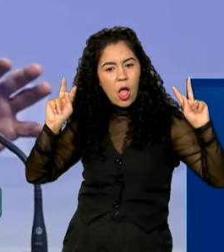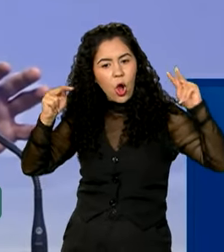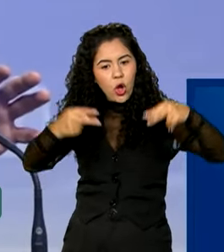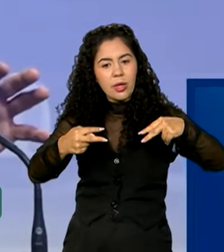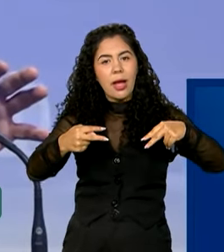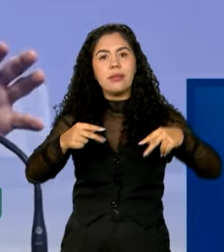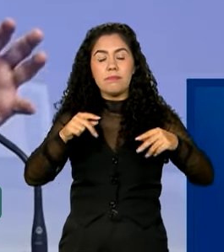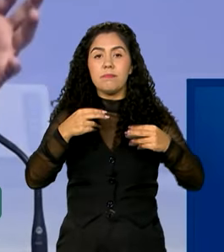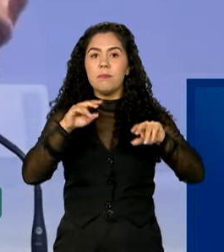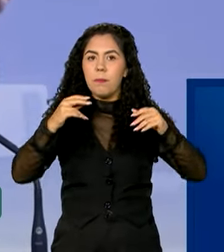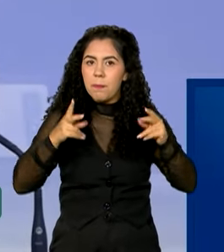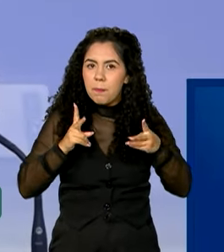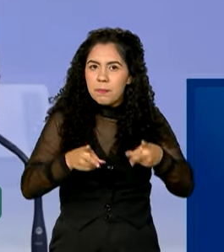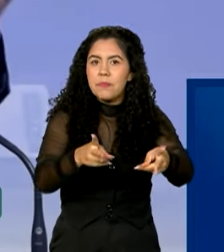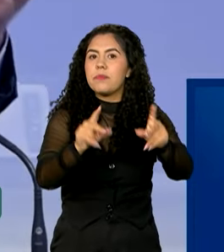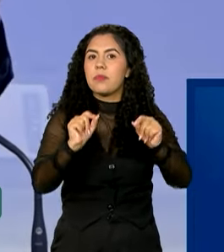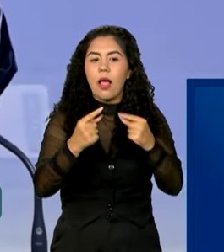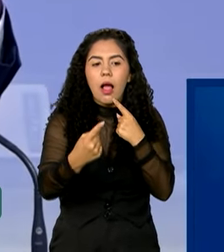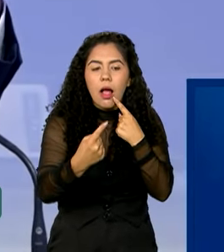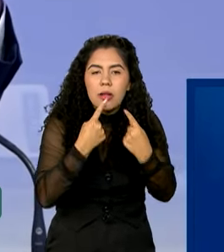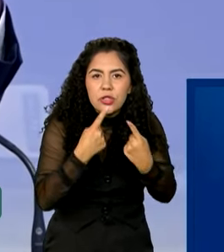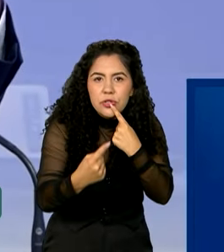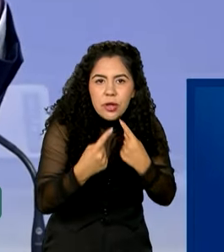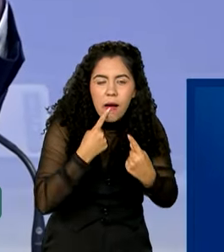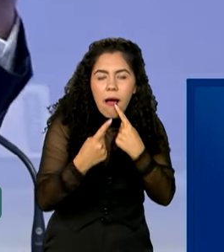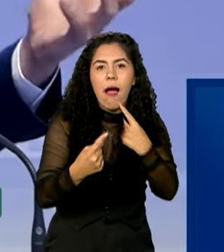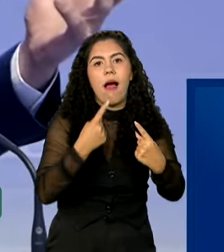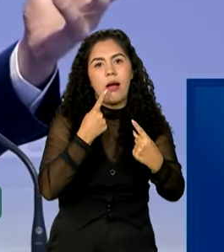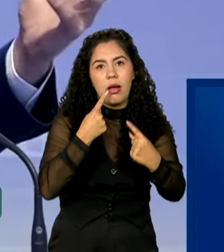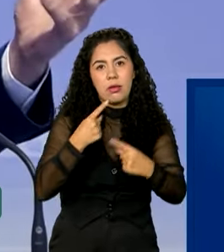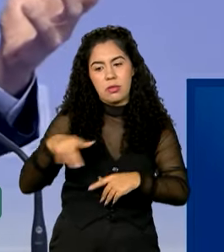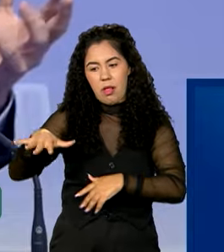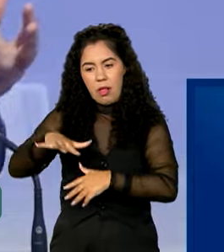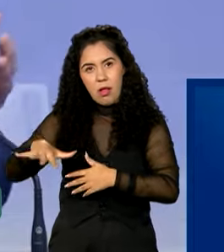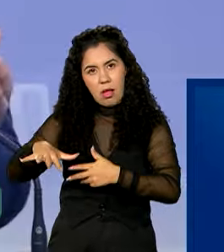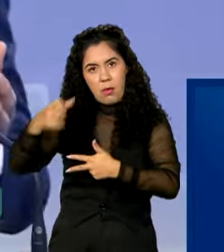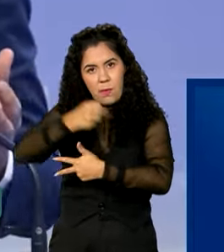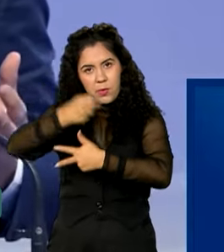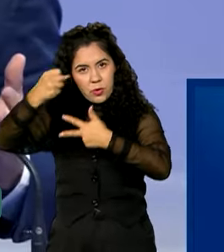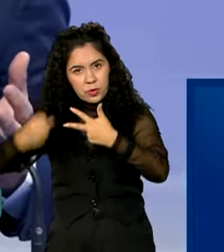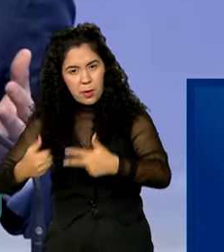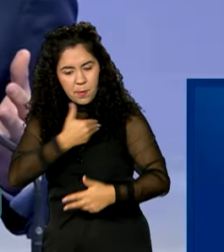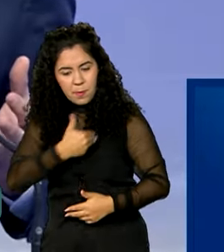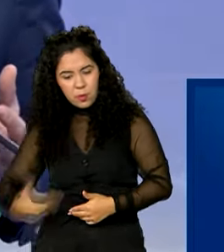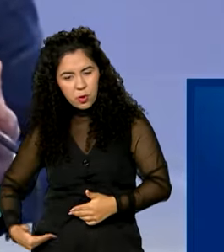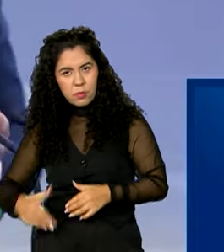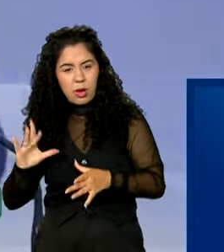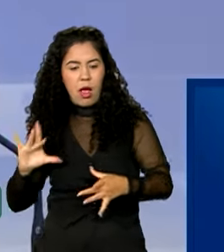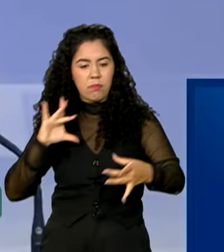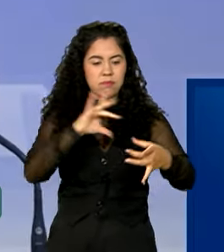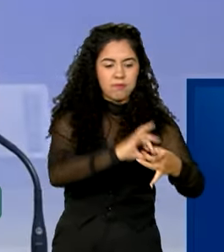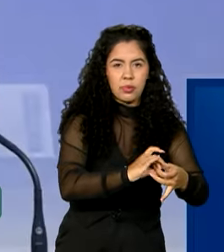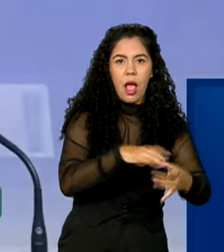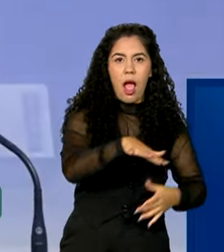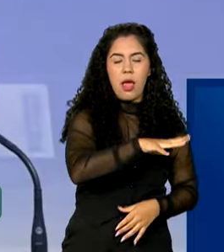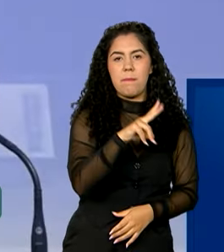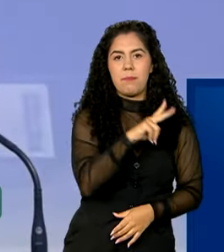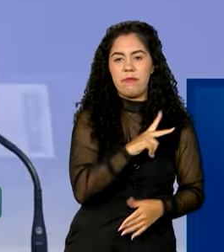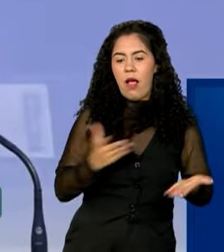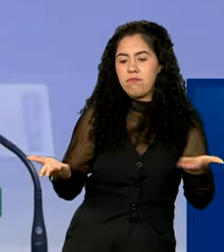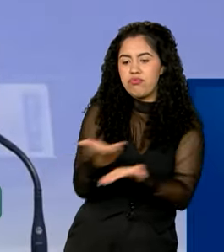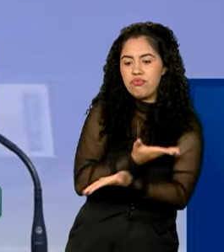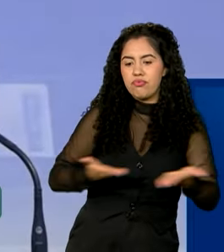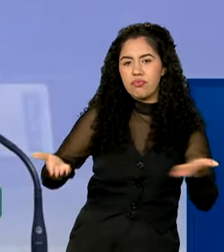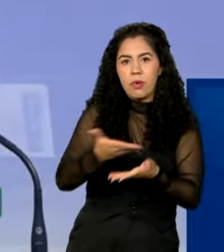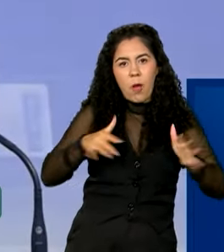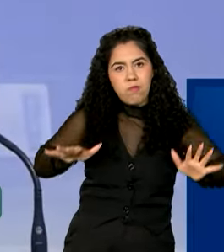o diálogo permanente entre o poder público e o privado é que vai construir a sociedade